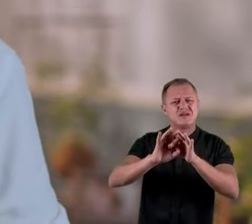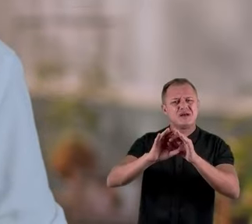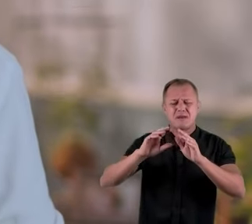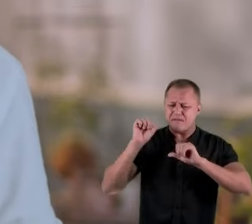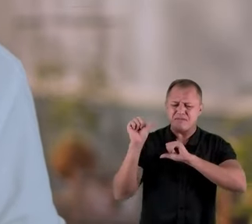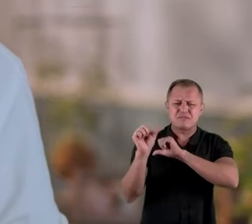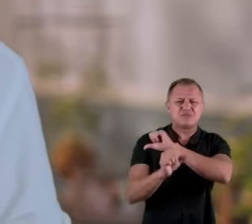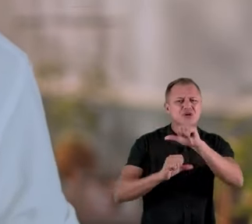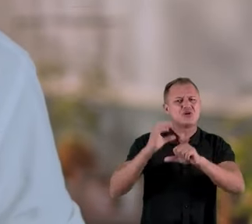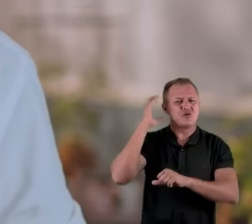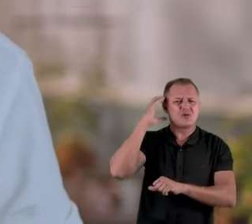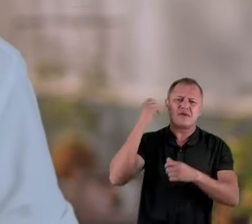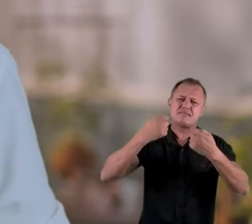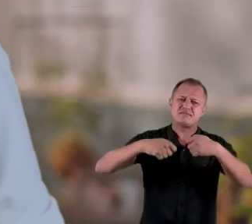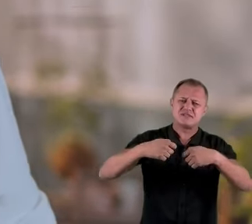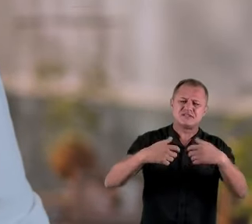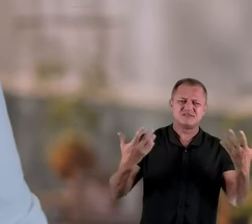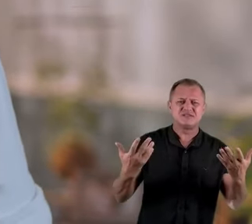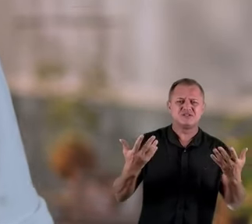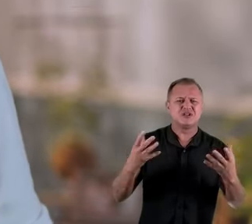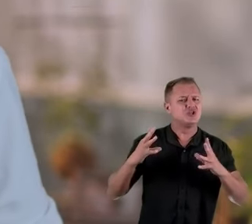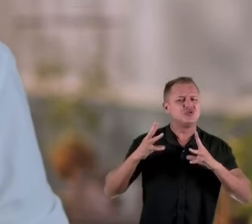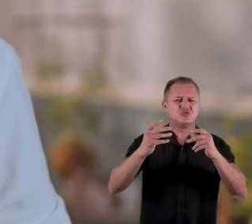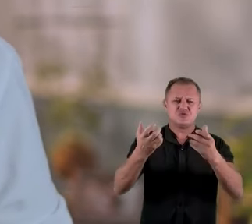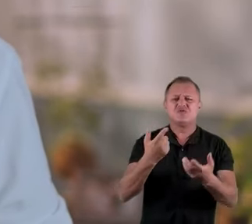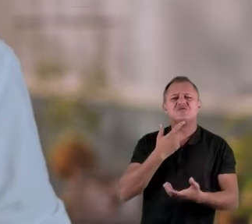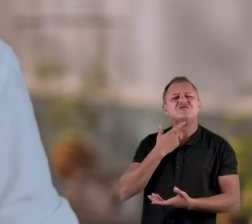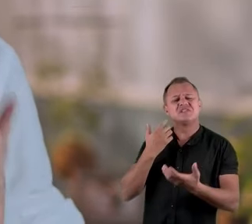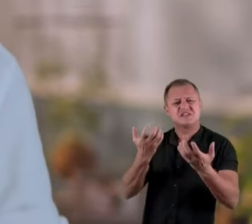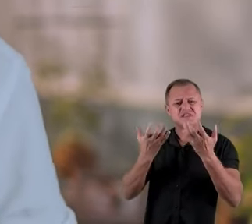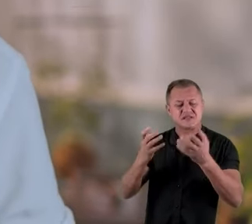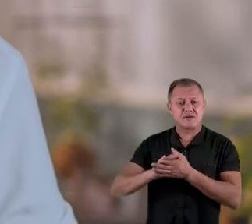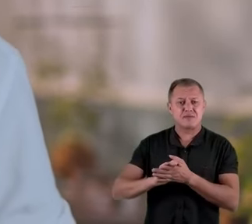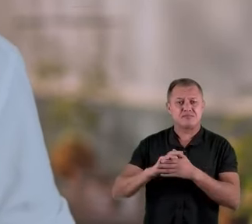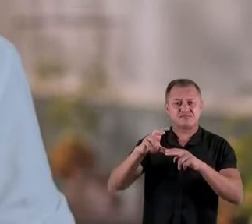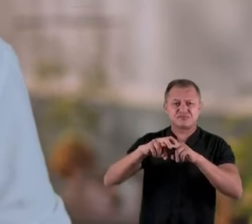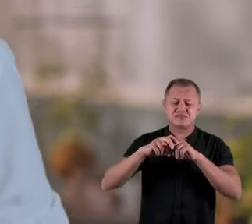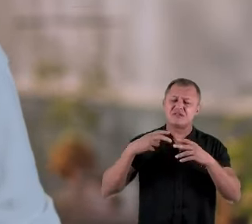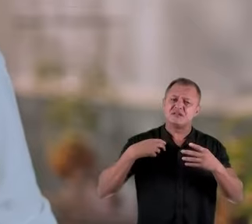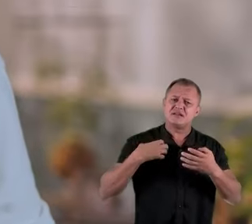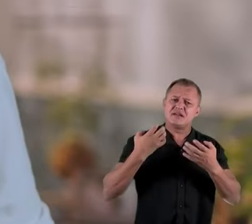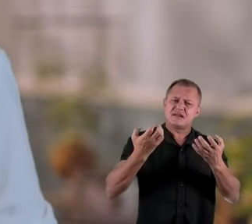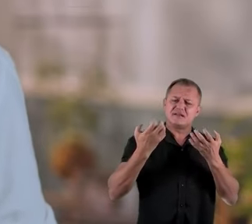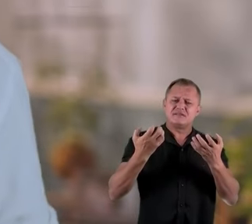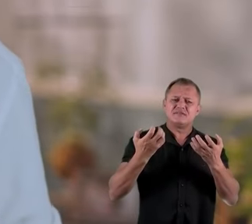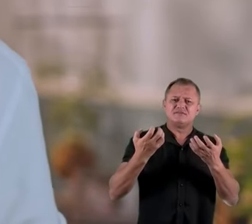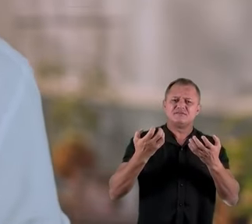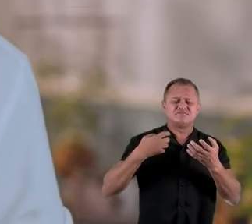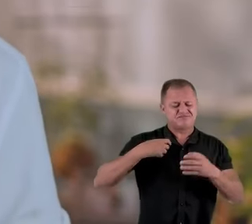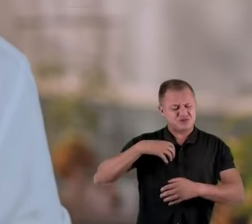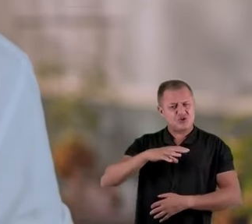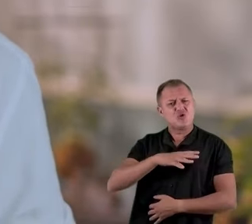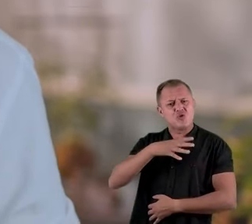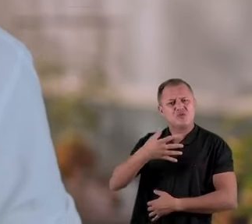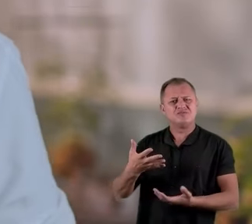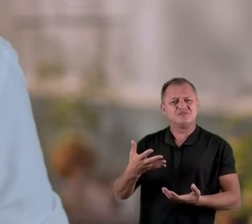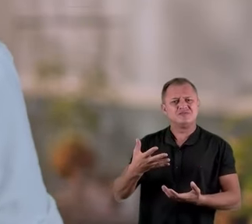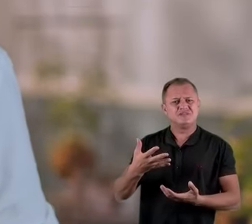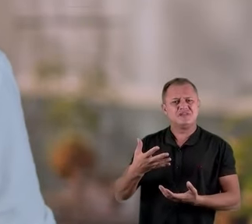as mudanças que Cuiabá precisa e que todos queremos. Para isso, precisamos ter